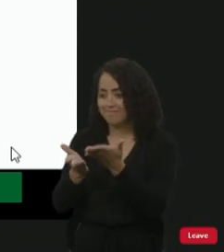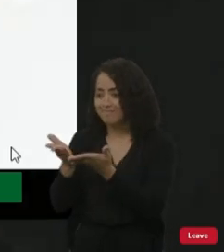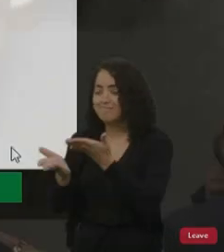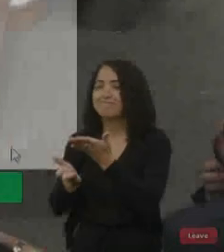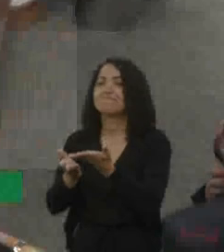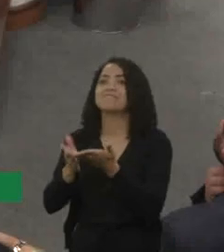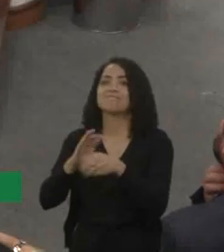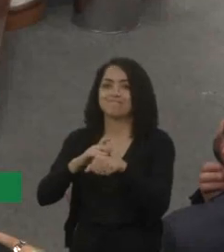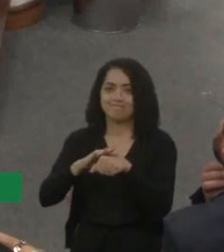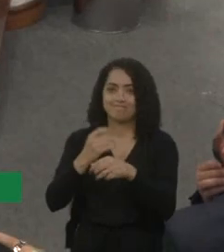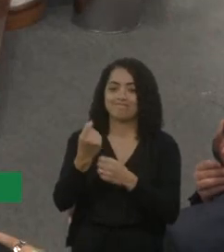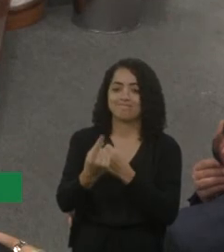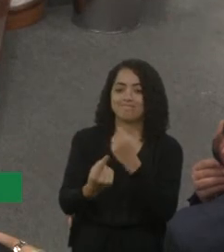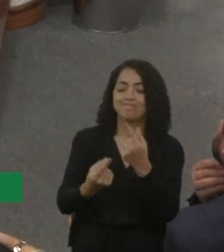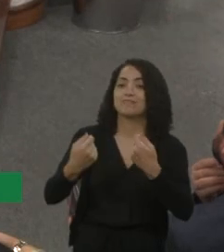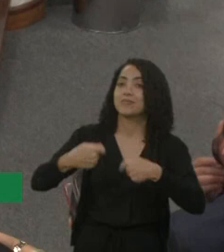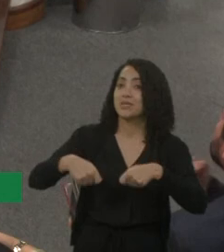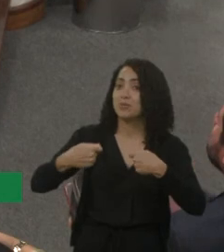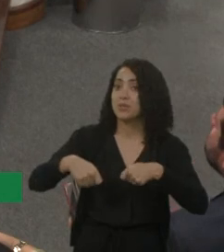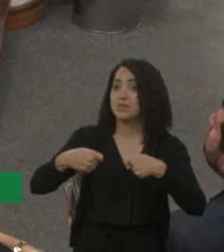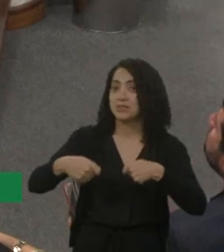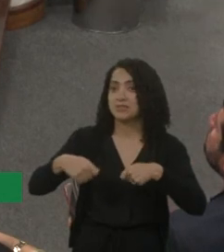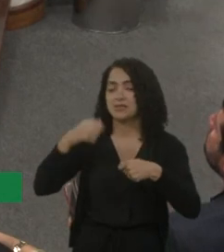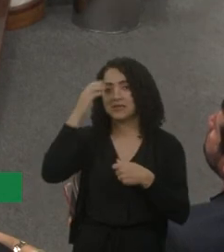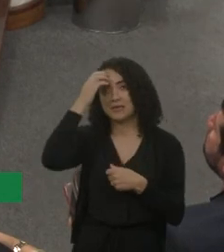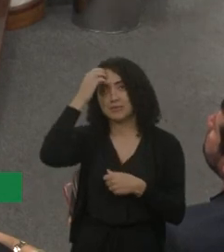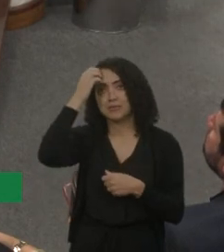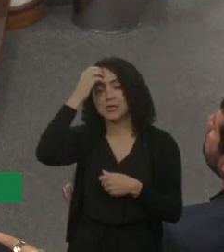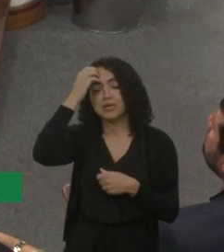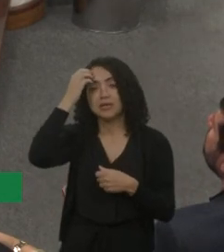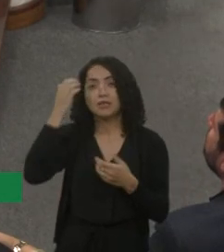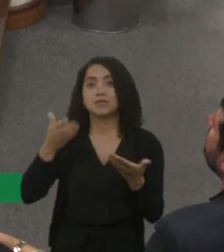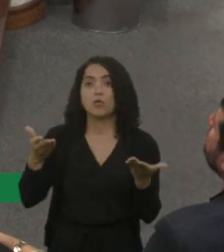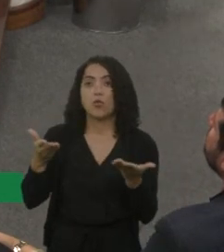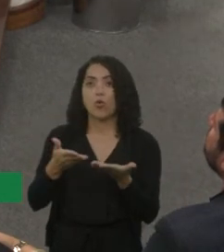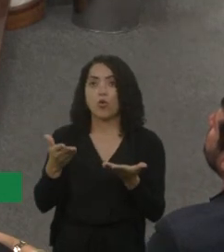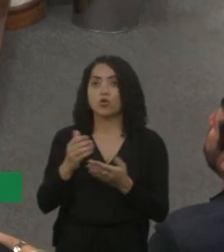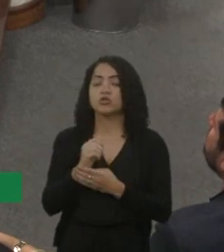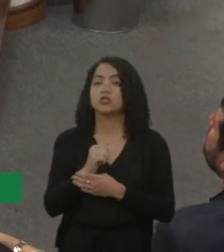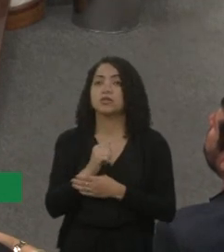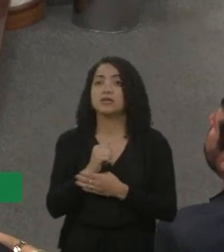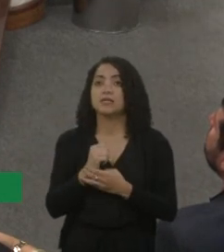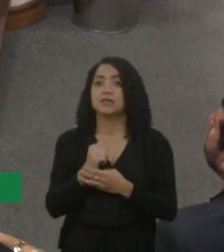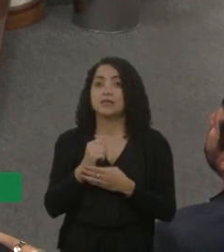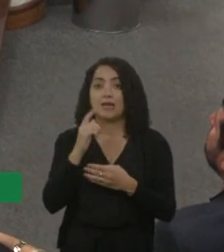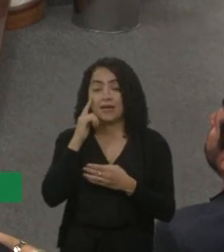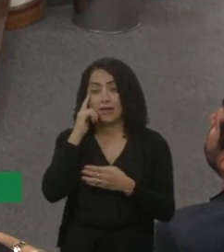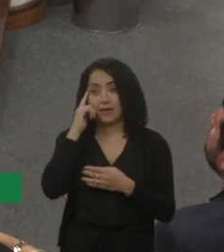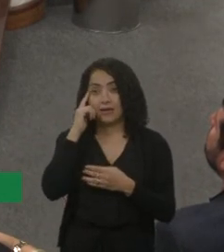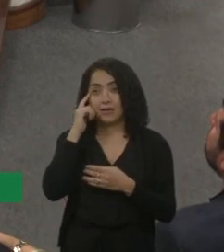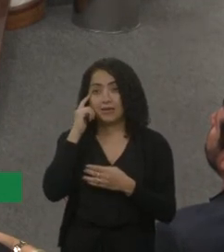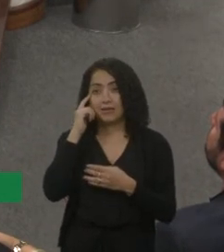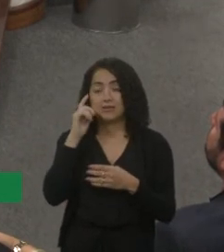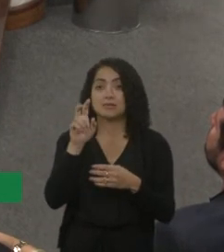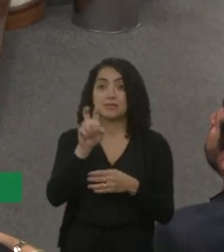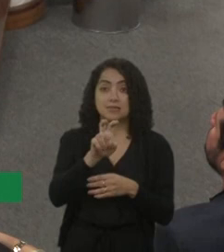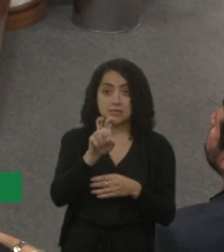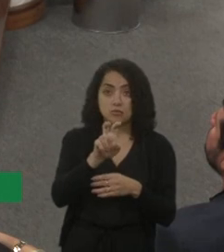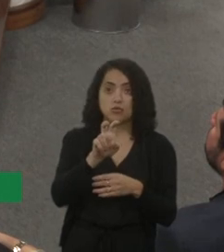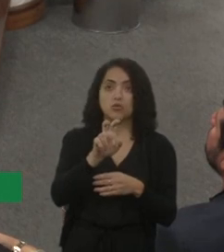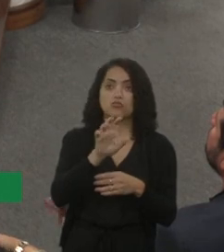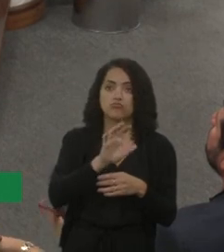que necessitam do serviço de reabilitação. Então, hoje, a gente tem 5 no estado, Blumenau,